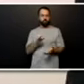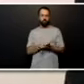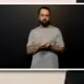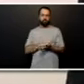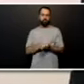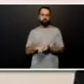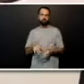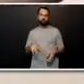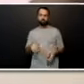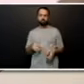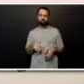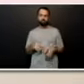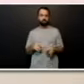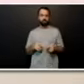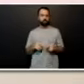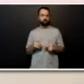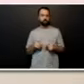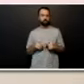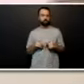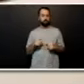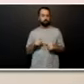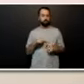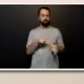Inteiros. Negativos.